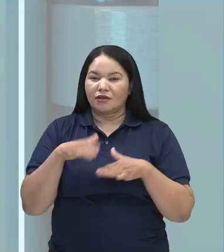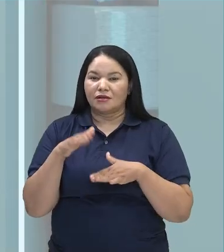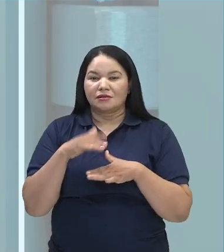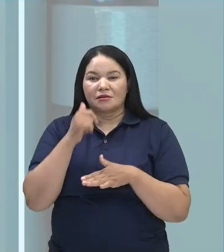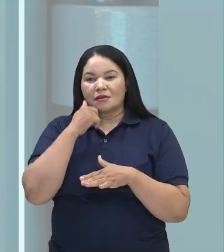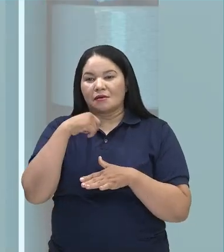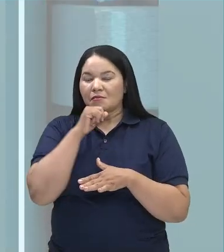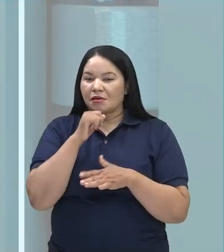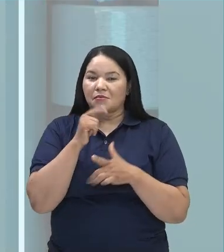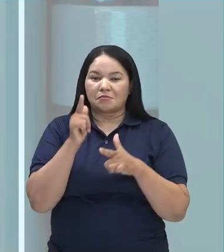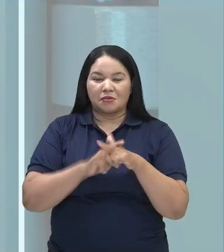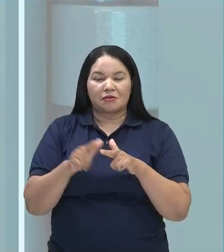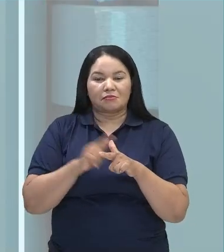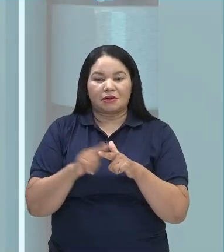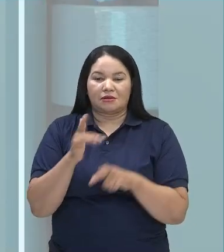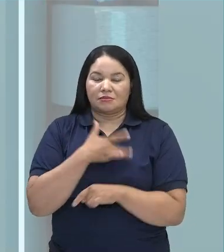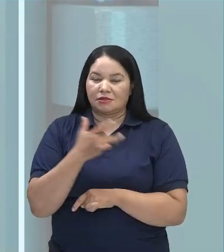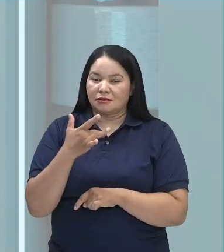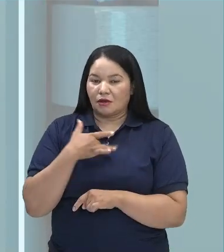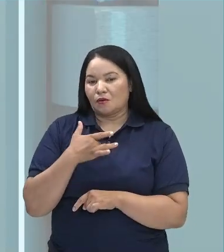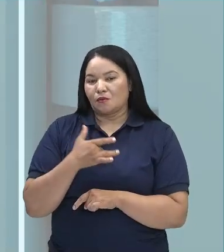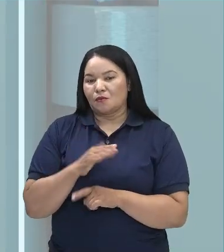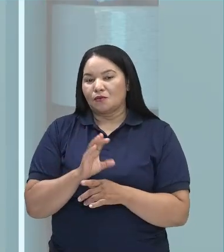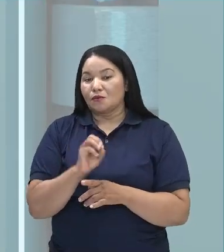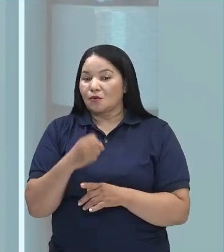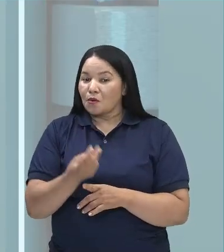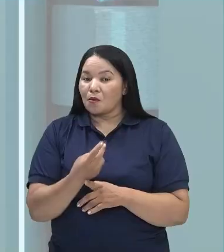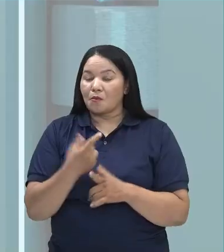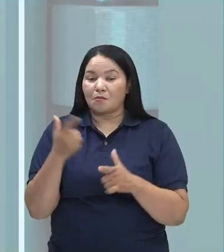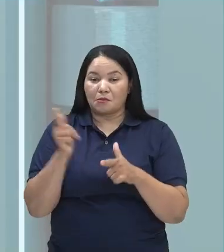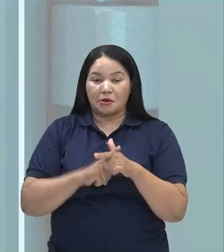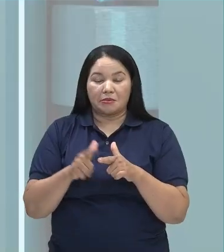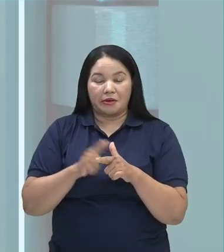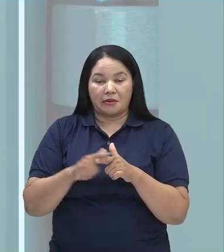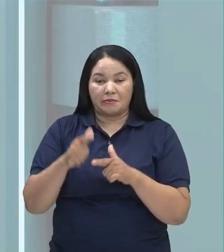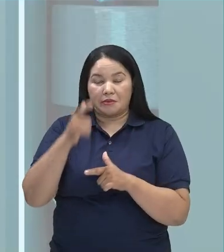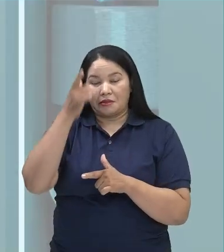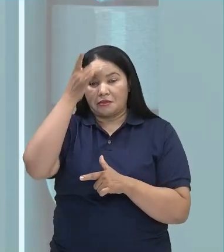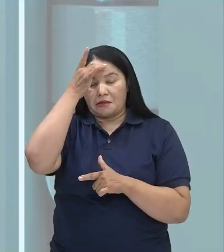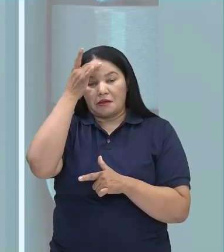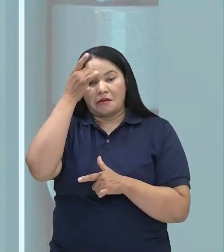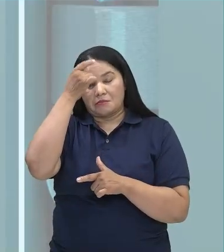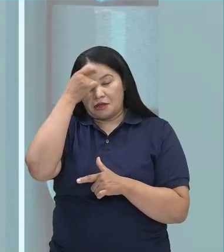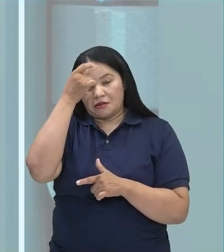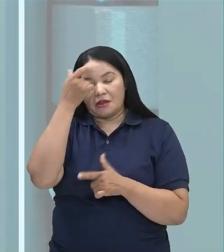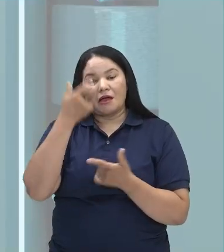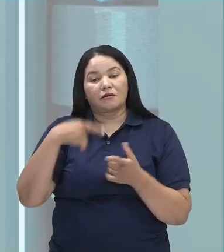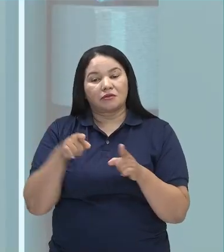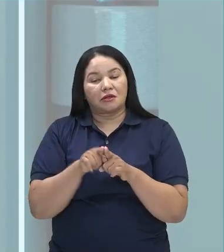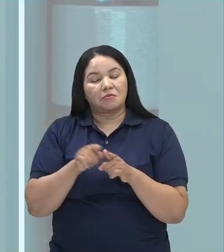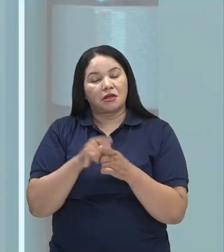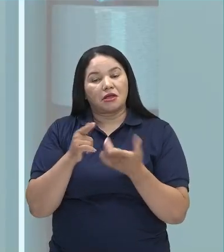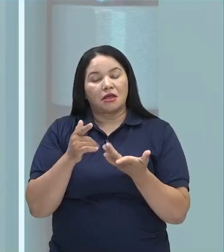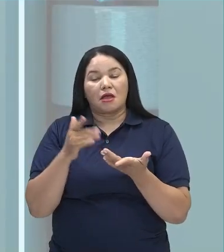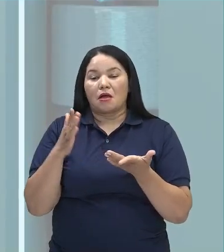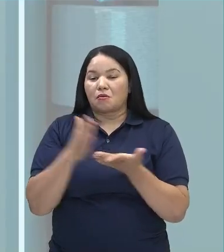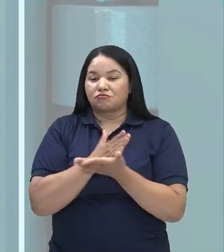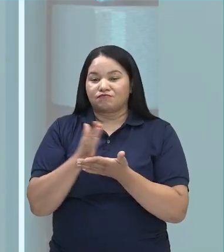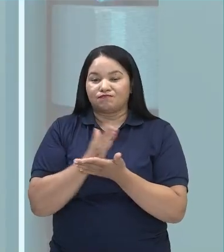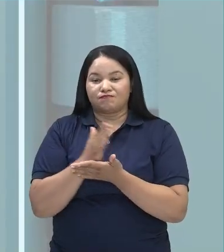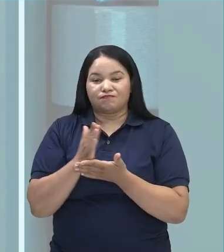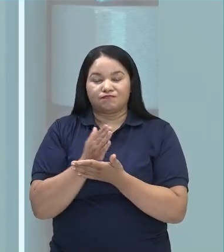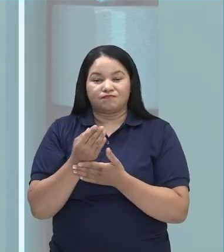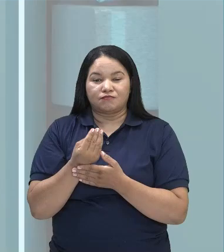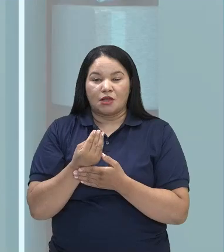de saúde, principalmente, né? Problemas mentais, às vezes ela não tem condição, né, de cuidar daquela